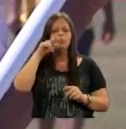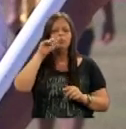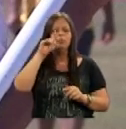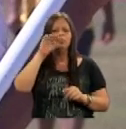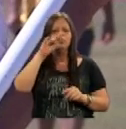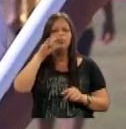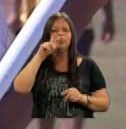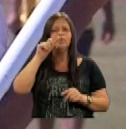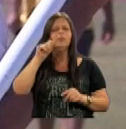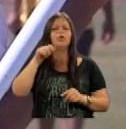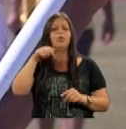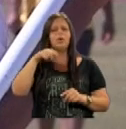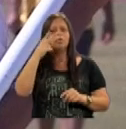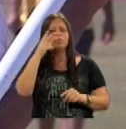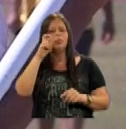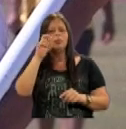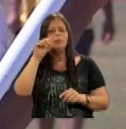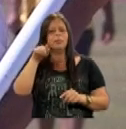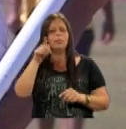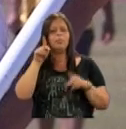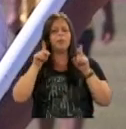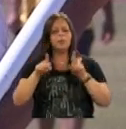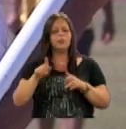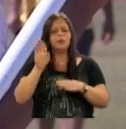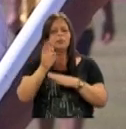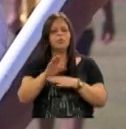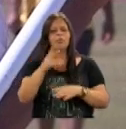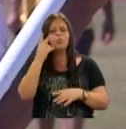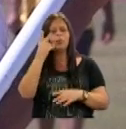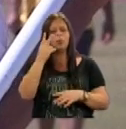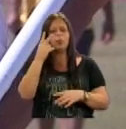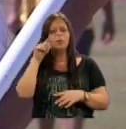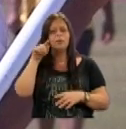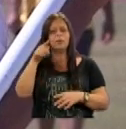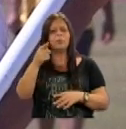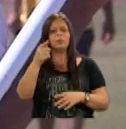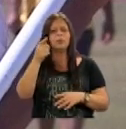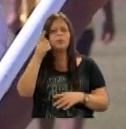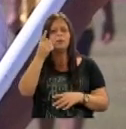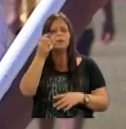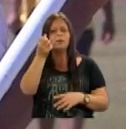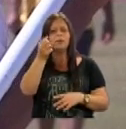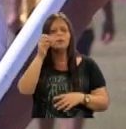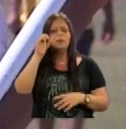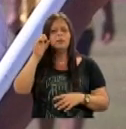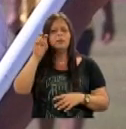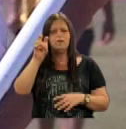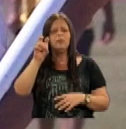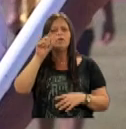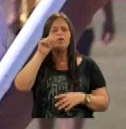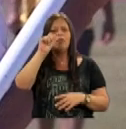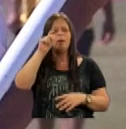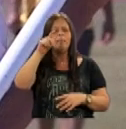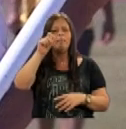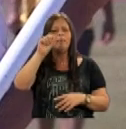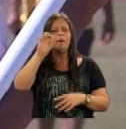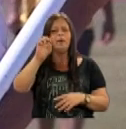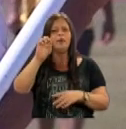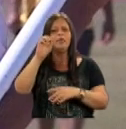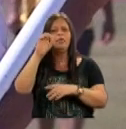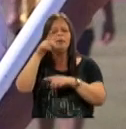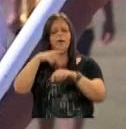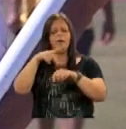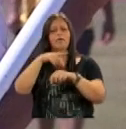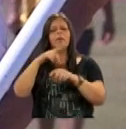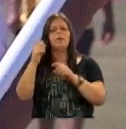250 mil pessoas são atendidas por 2165 a paz em todo o país o rio grande do sul vai